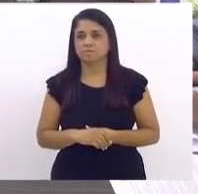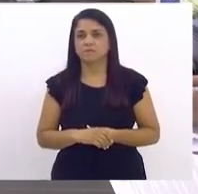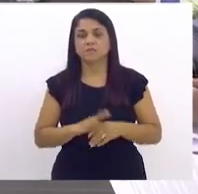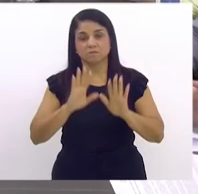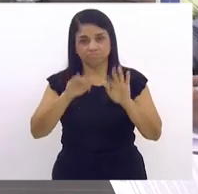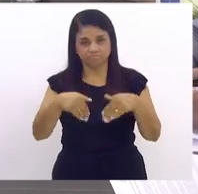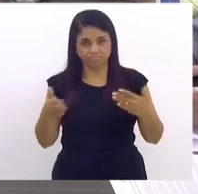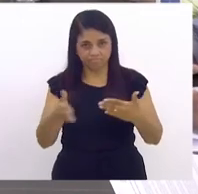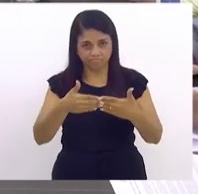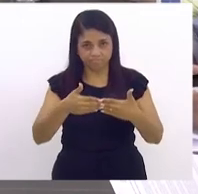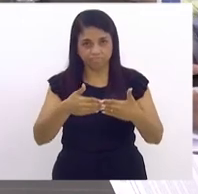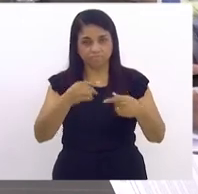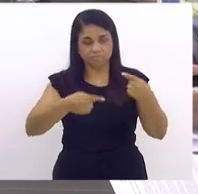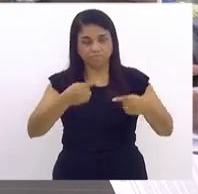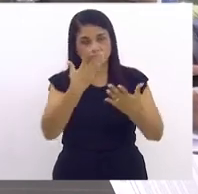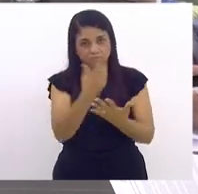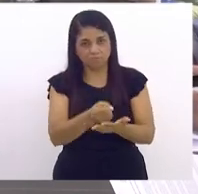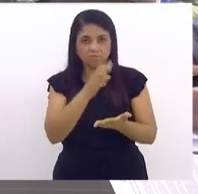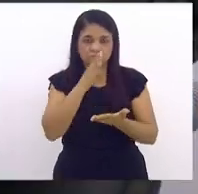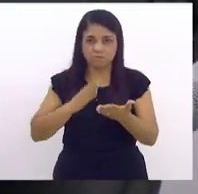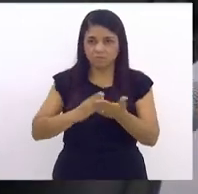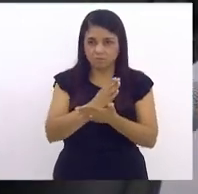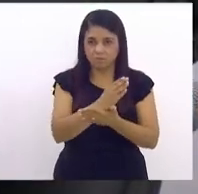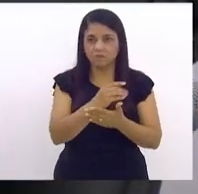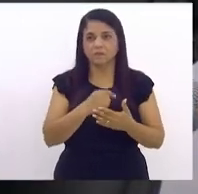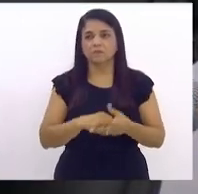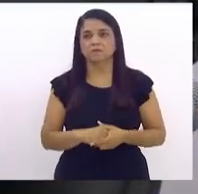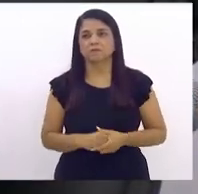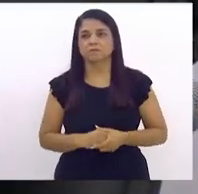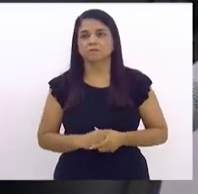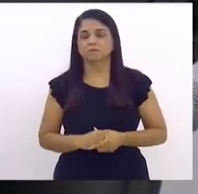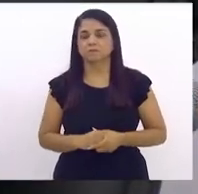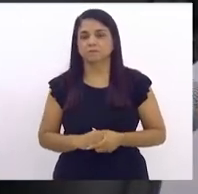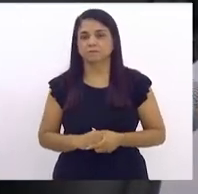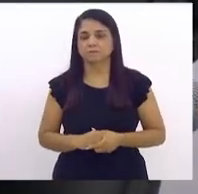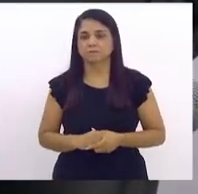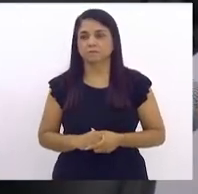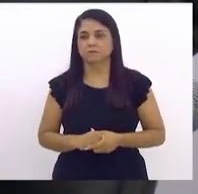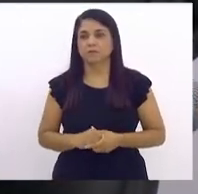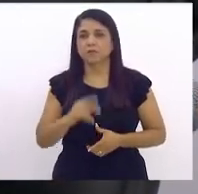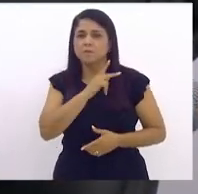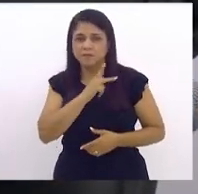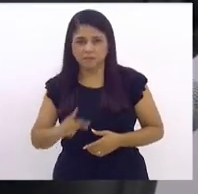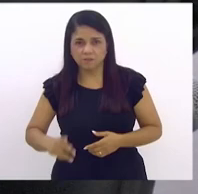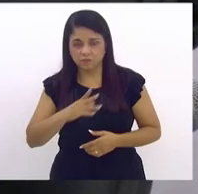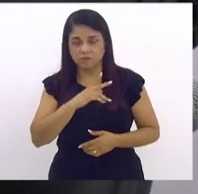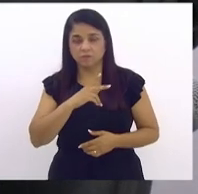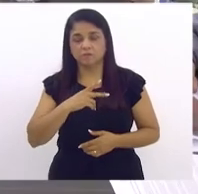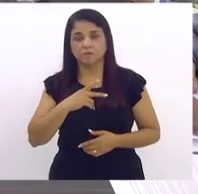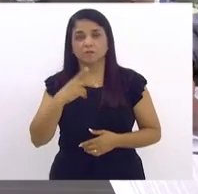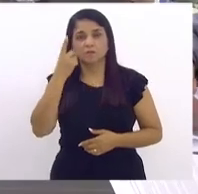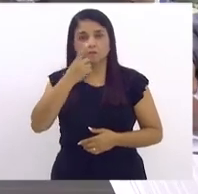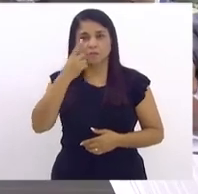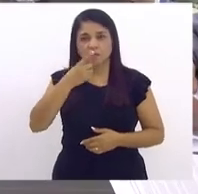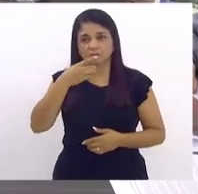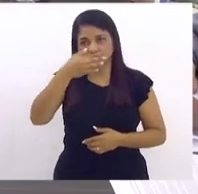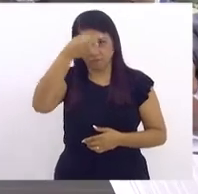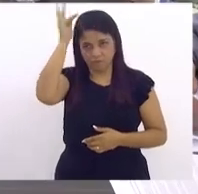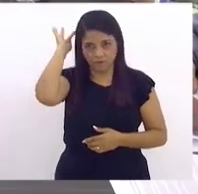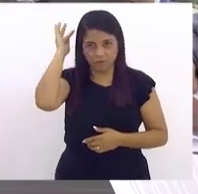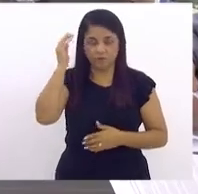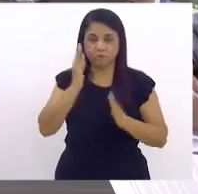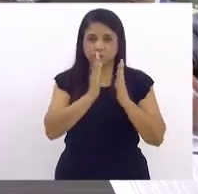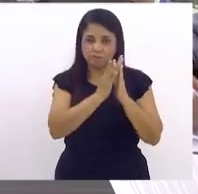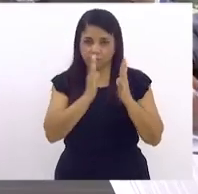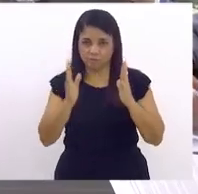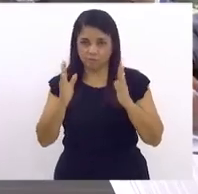Encerrada a discussão. Os senhores que aprovam, permaneçam como estão. Aprovado. Presidente. Deputado Fred Pacheco. Pedi pela ordem para